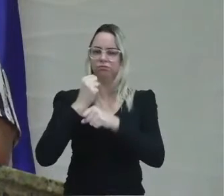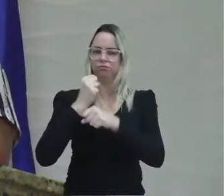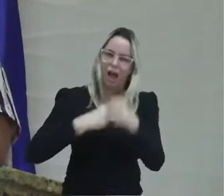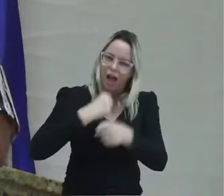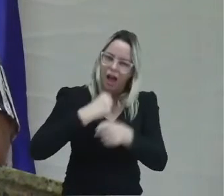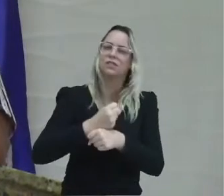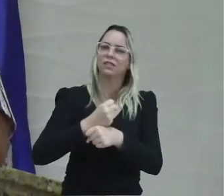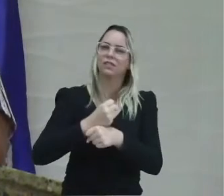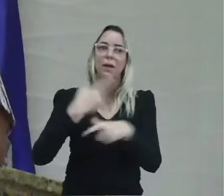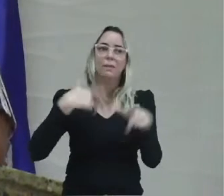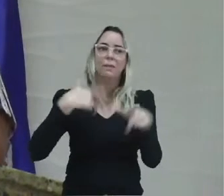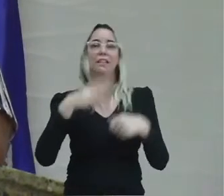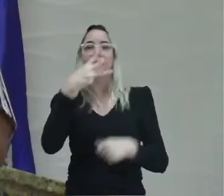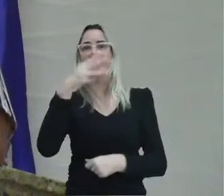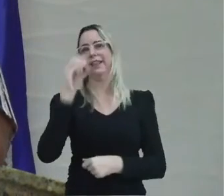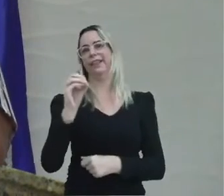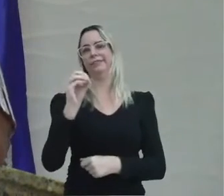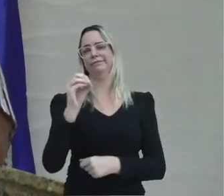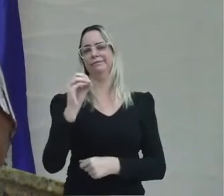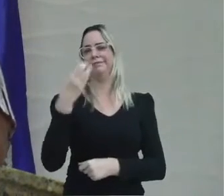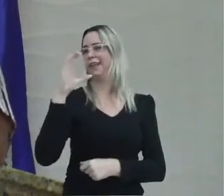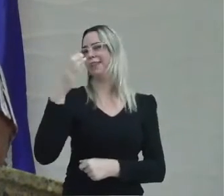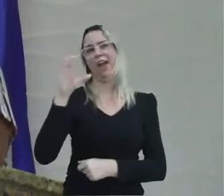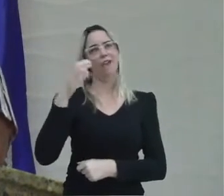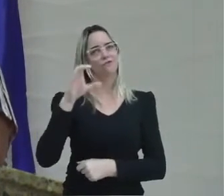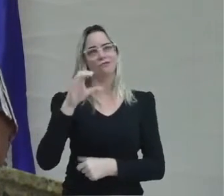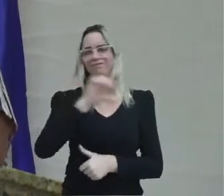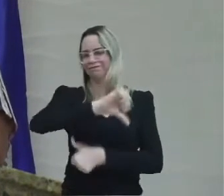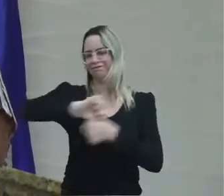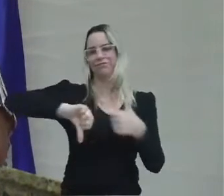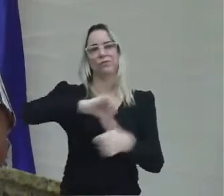reajuste. 30 centavos real.